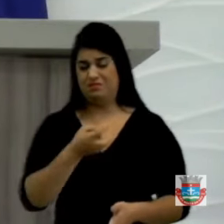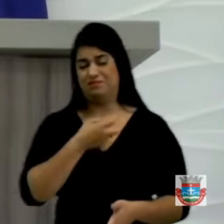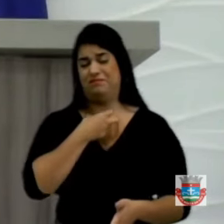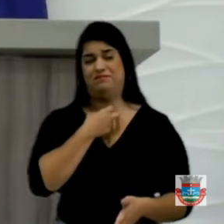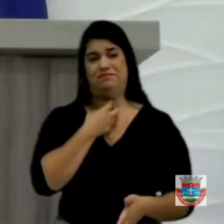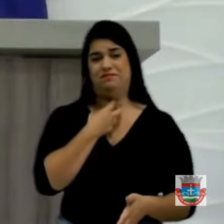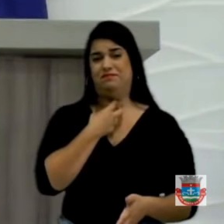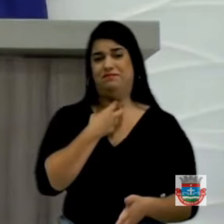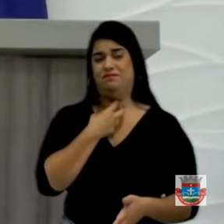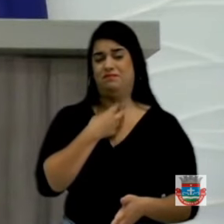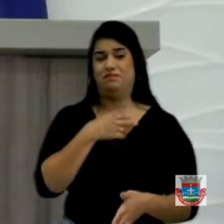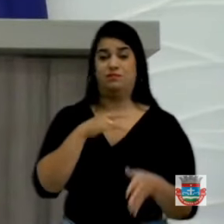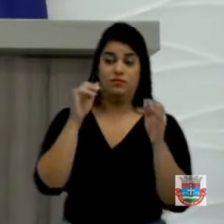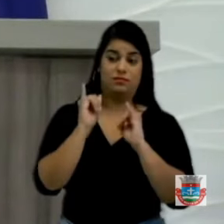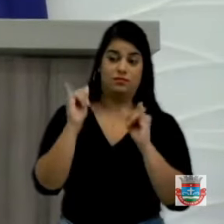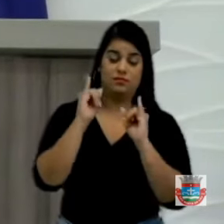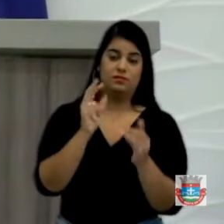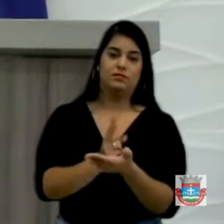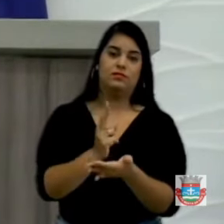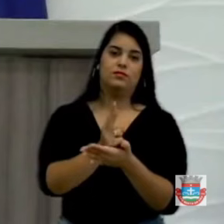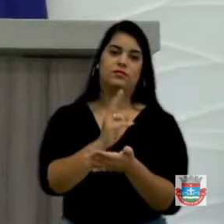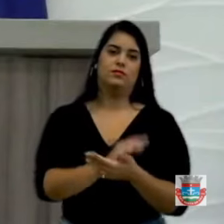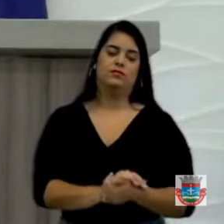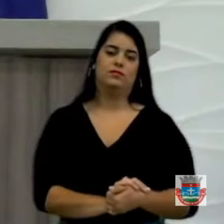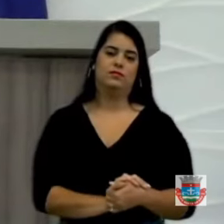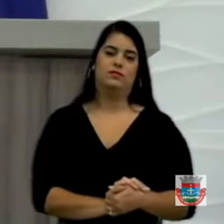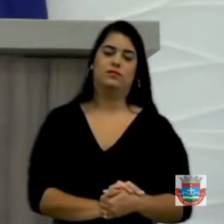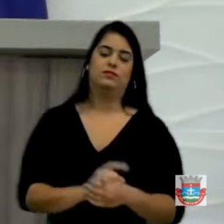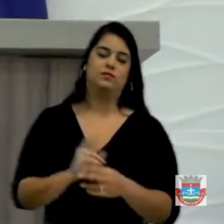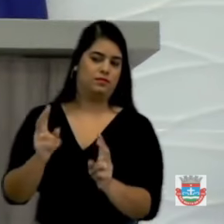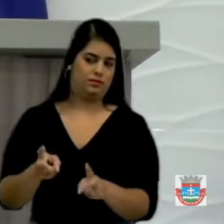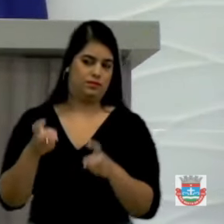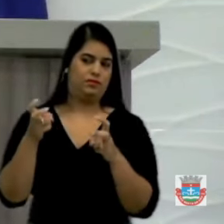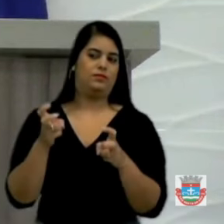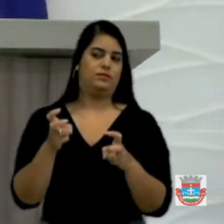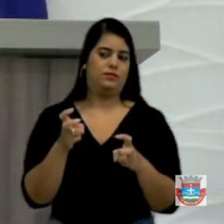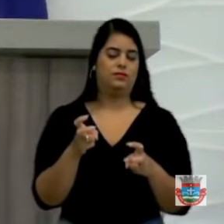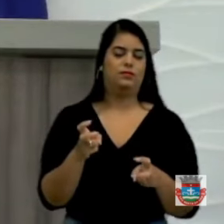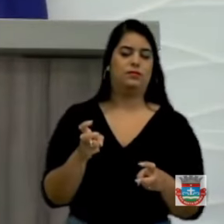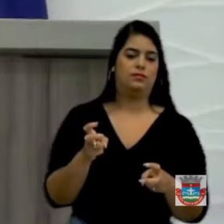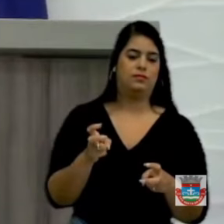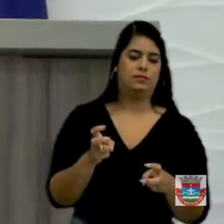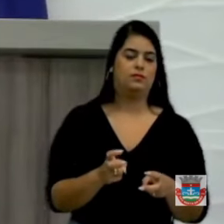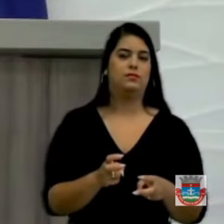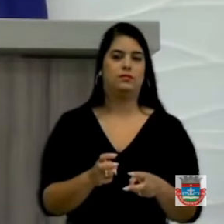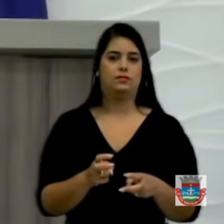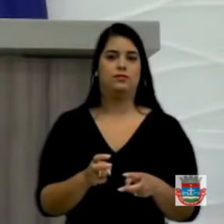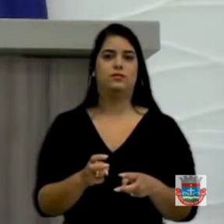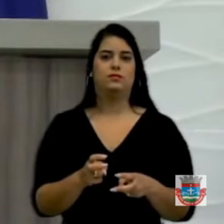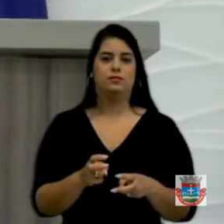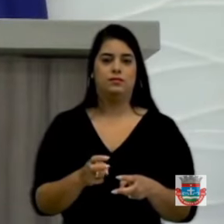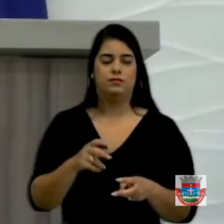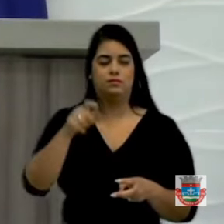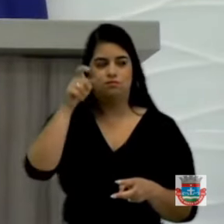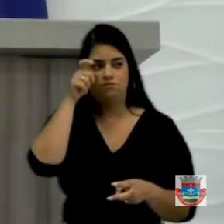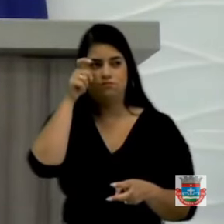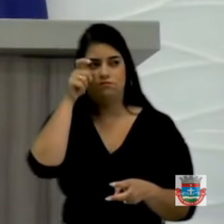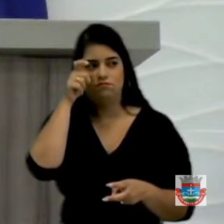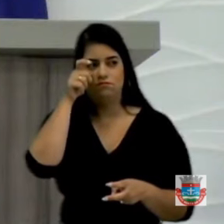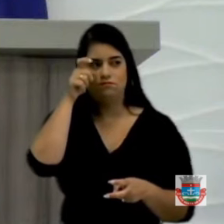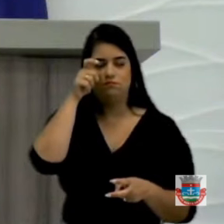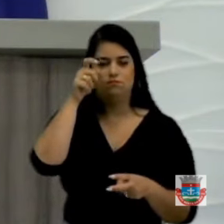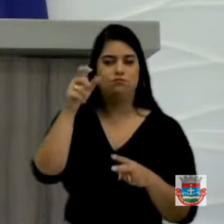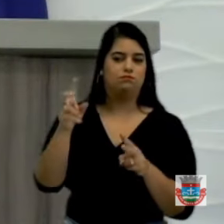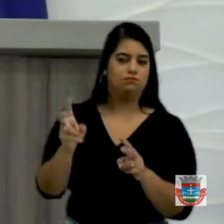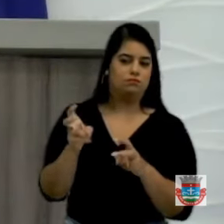sempre, infelizmente a gente acompanha e vê com nossos próprios olhos. A gente